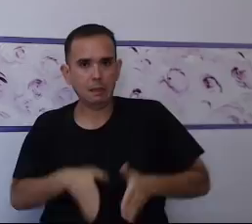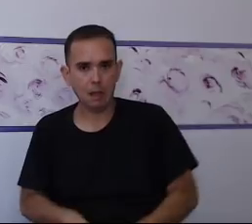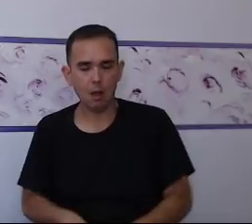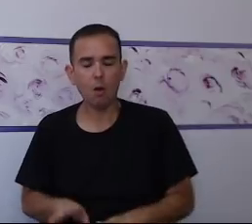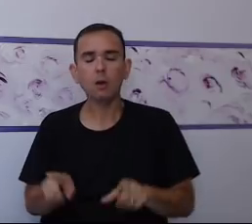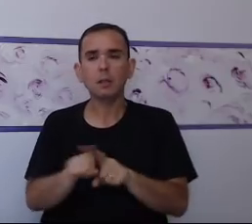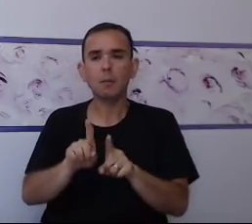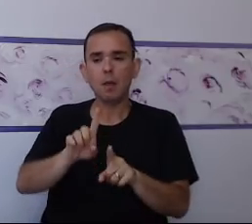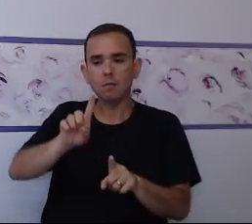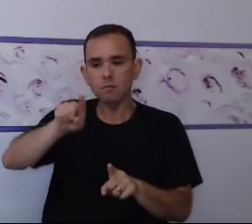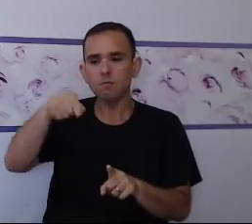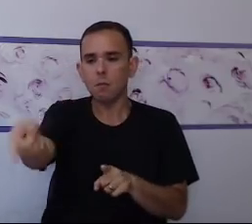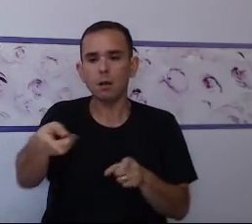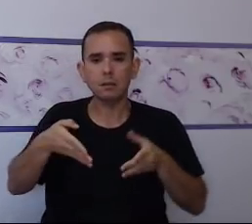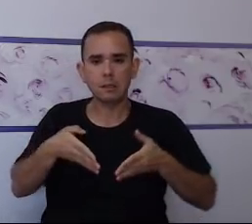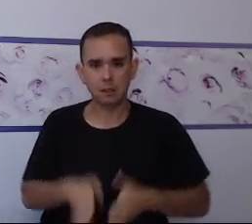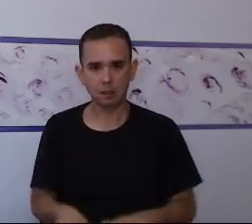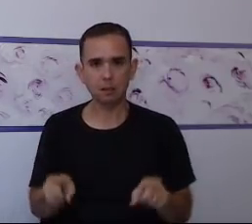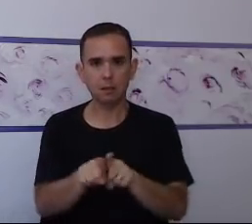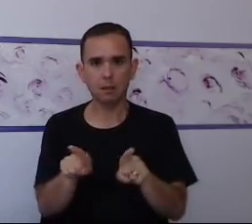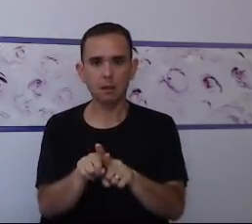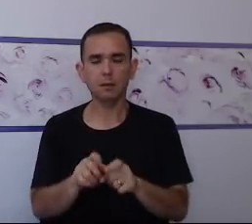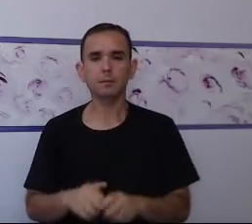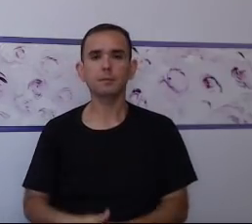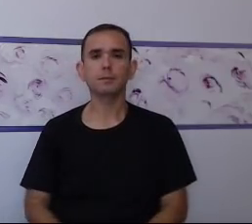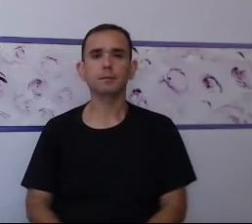perinatal e pós-natal.